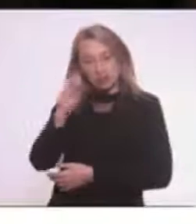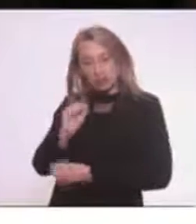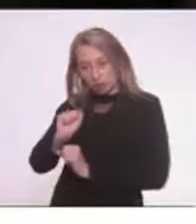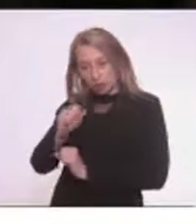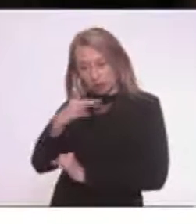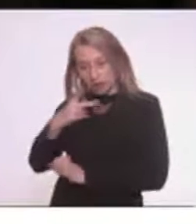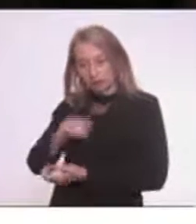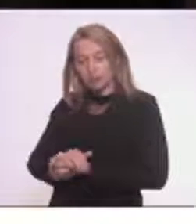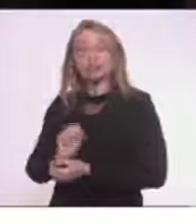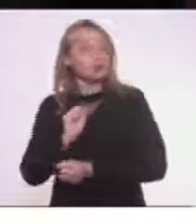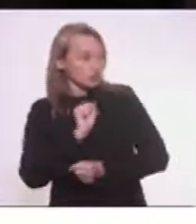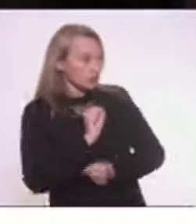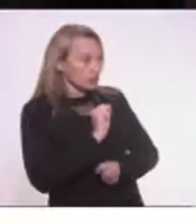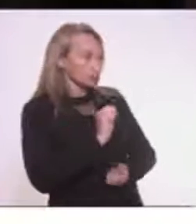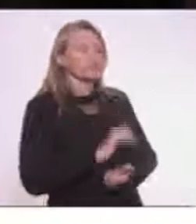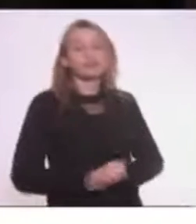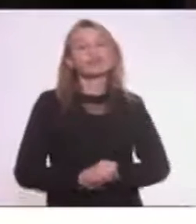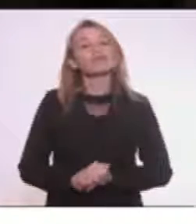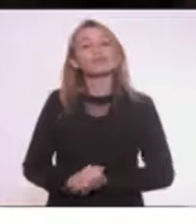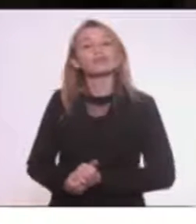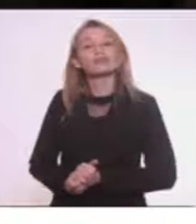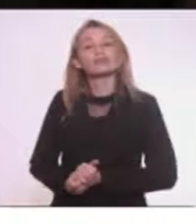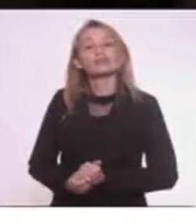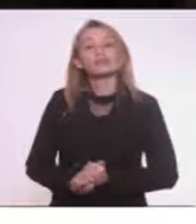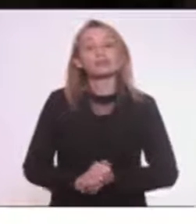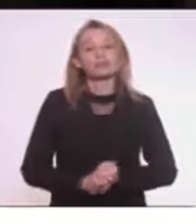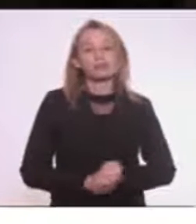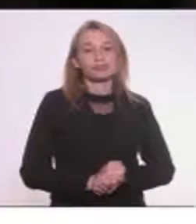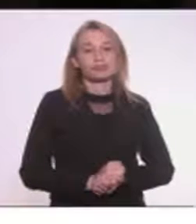parte? Concedo, senhor presidente.